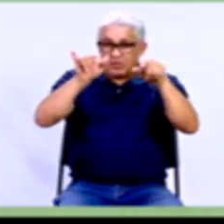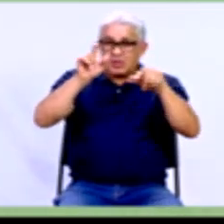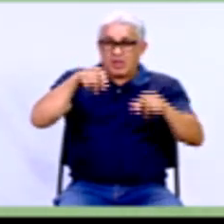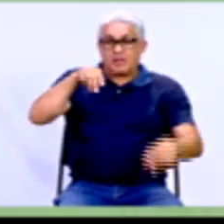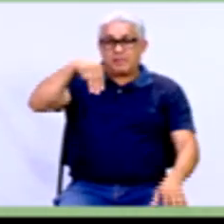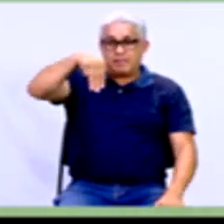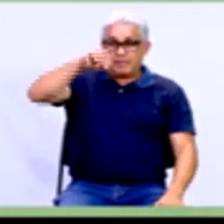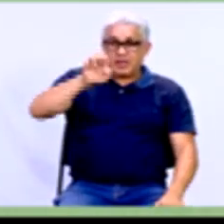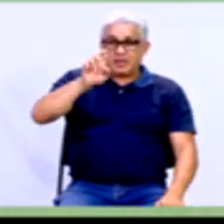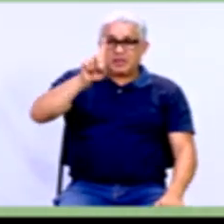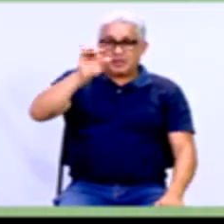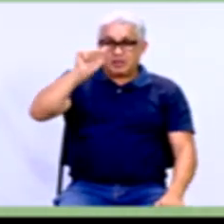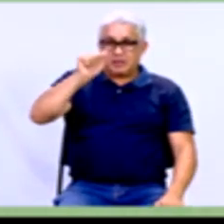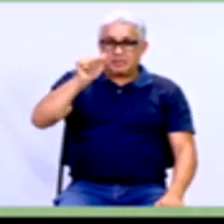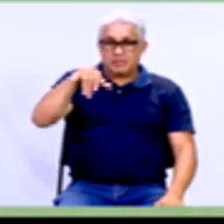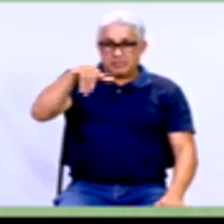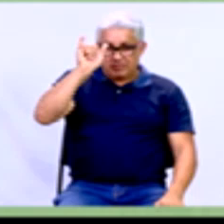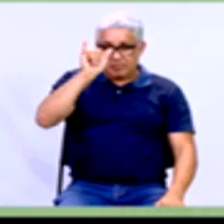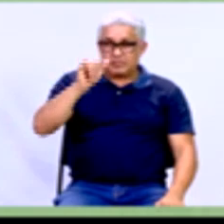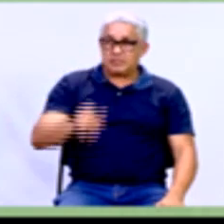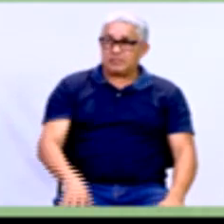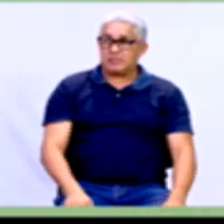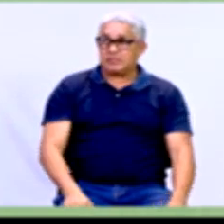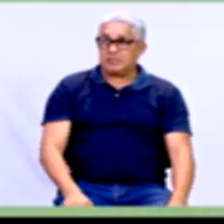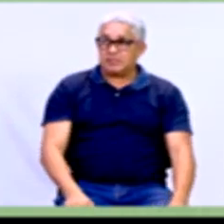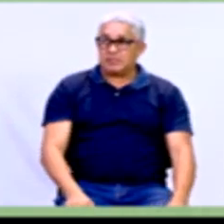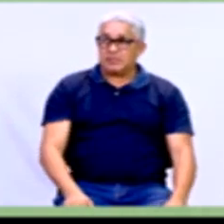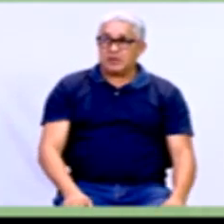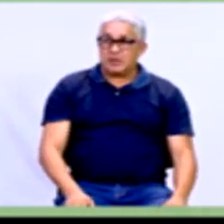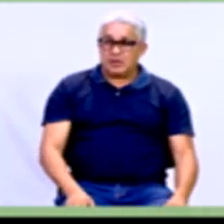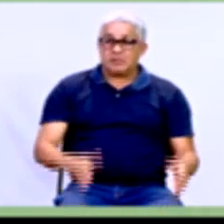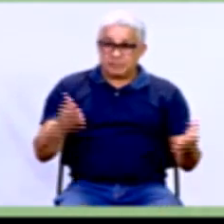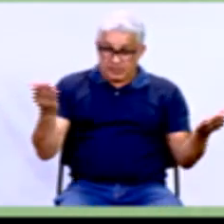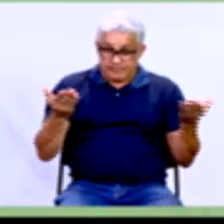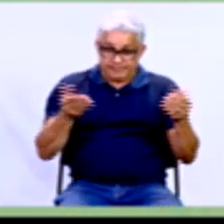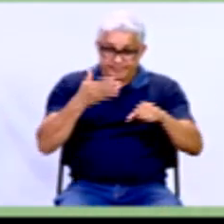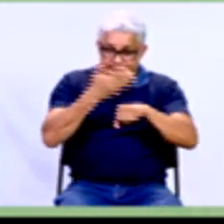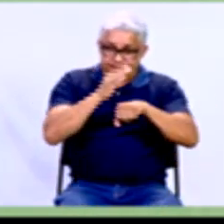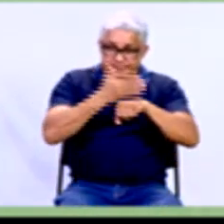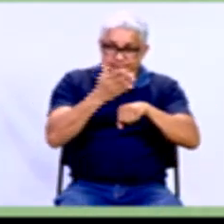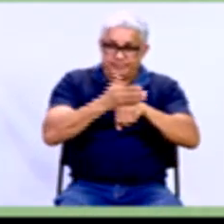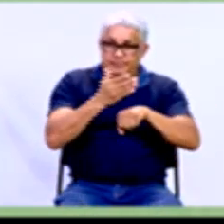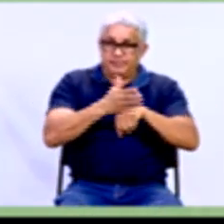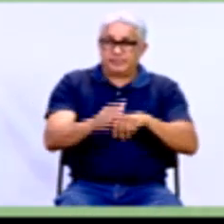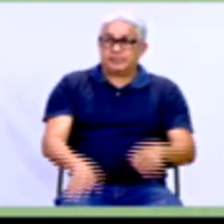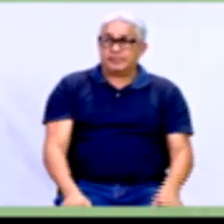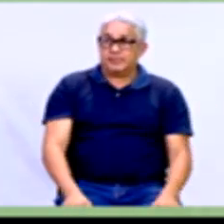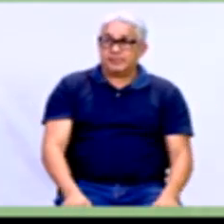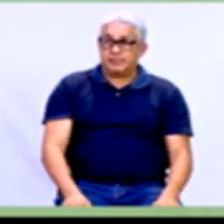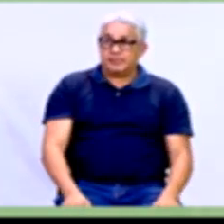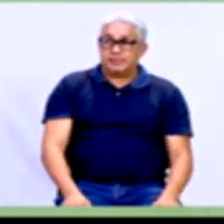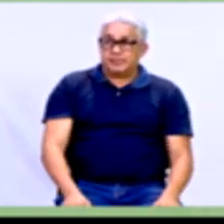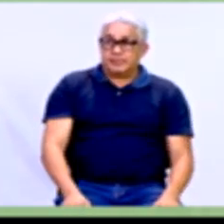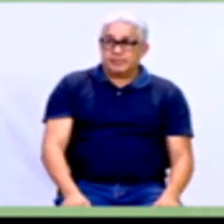a gente fez lá nas primeiras aulas, tá? Agora vamos colocar em prática isso que a gente viu agora, tá?